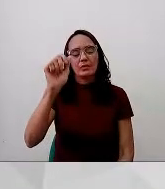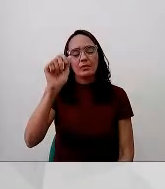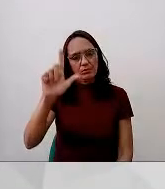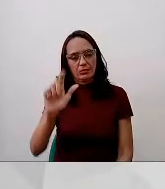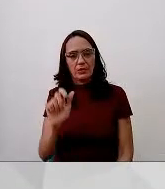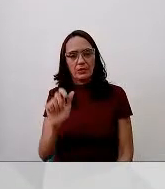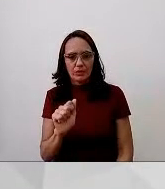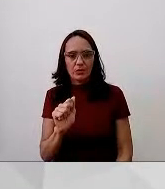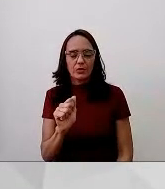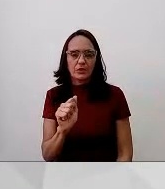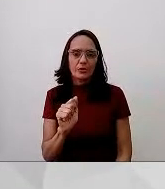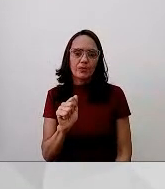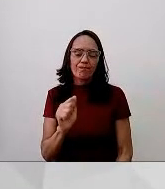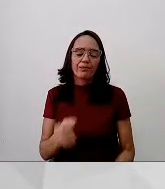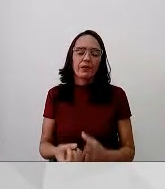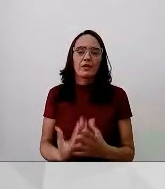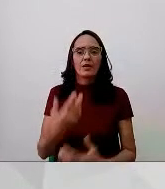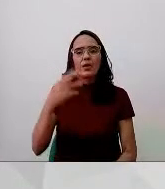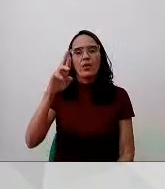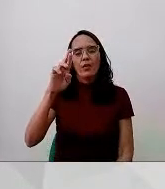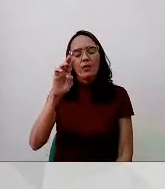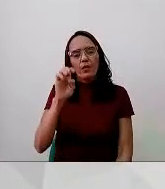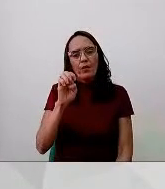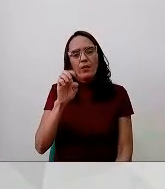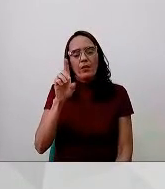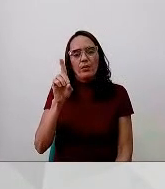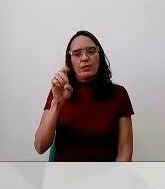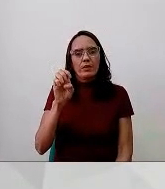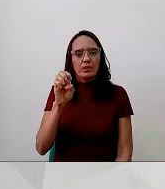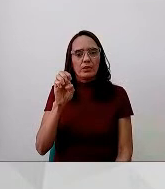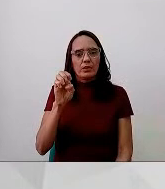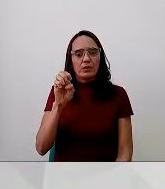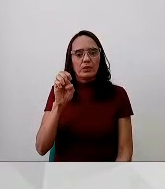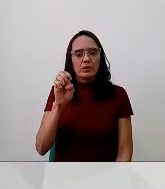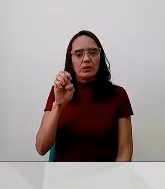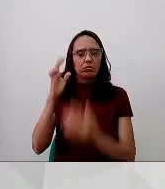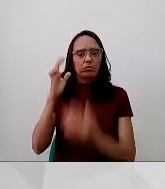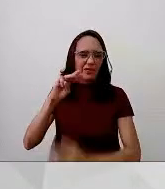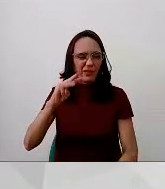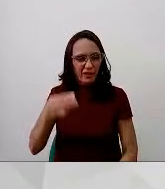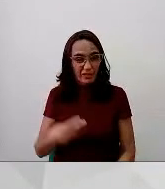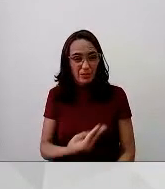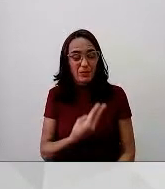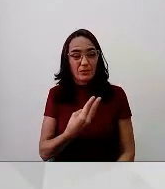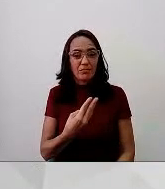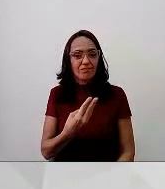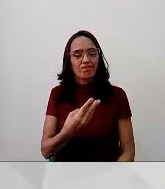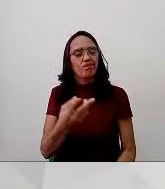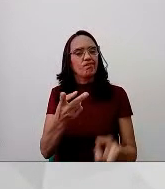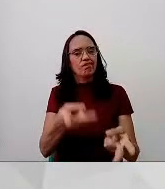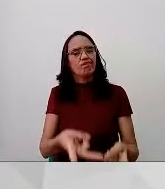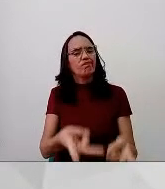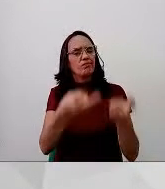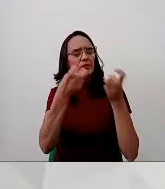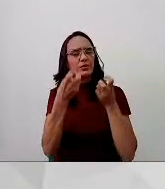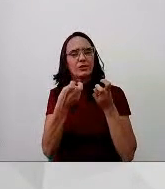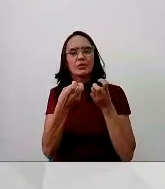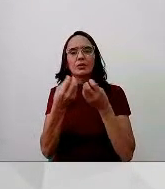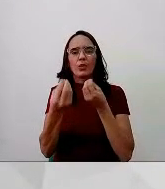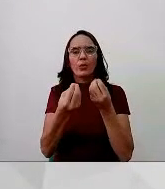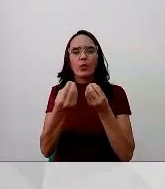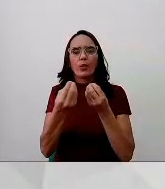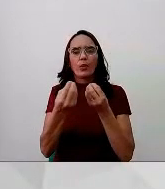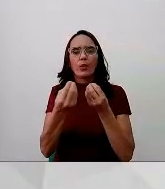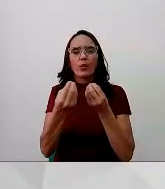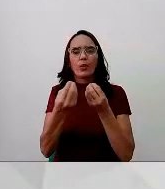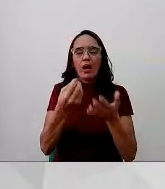com em torno de 3 mil neurônios artificiais para reconhecer a escrita. No caso